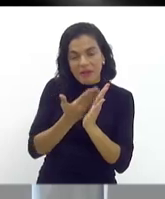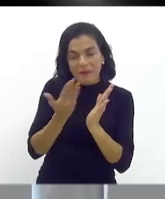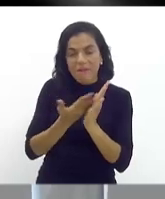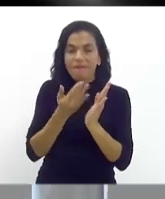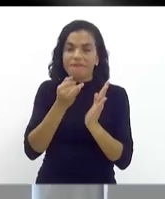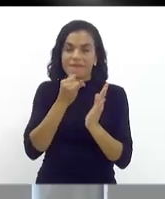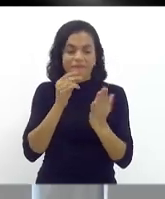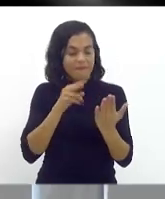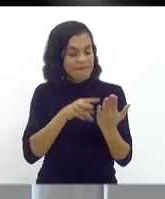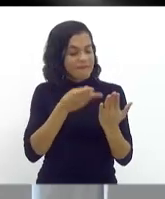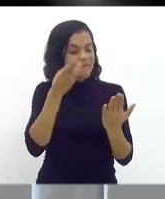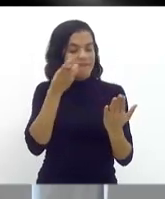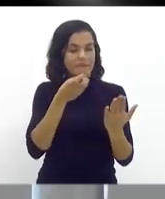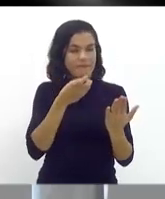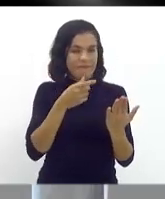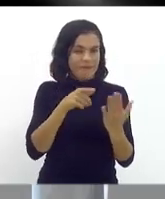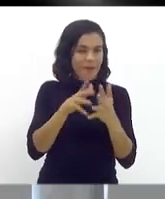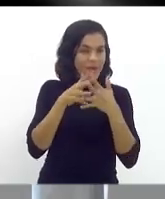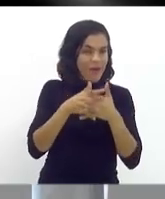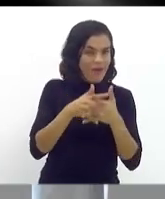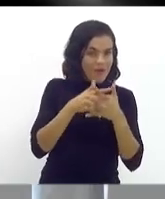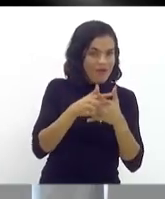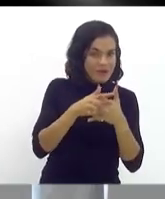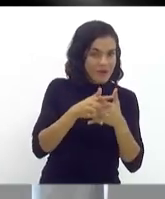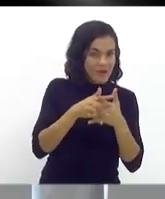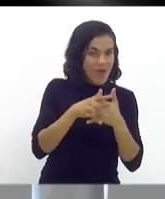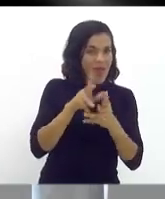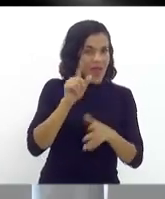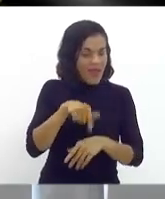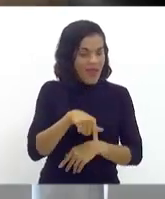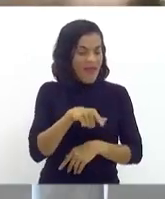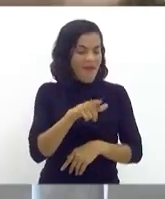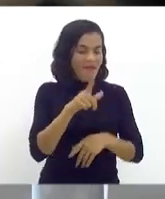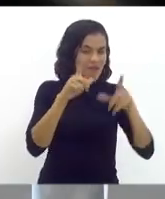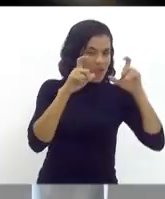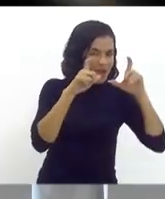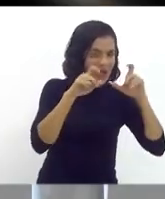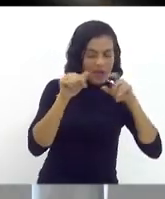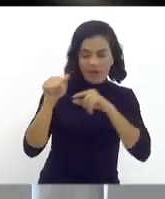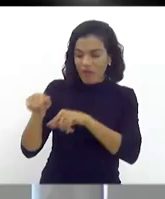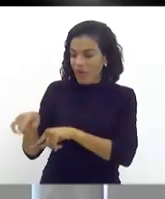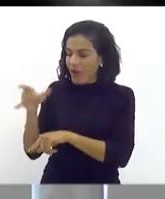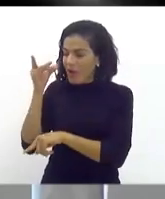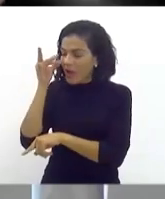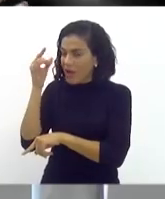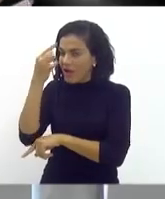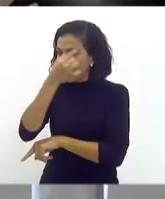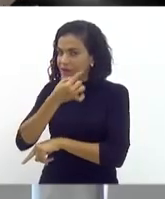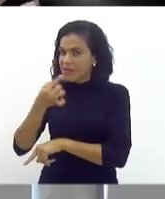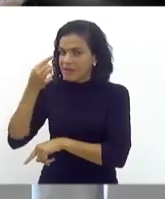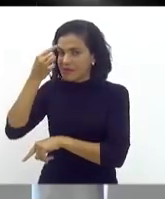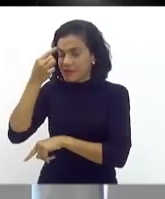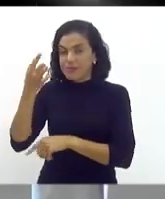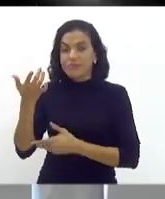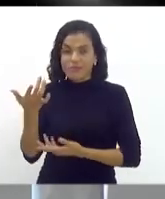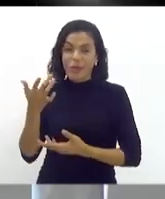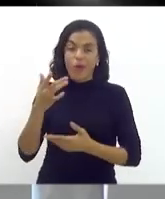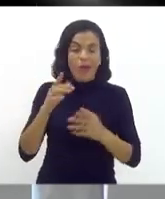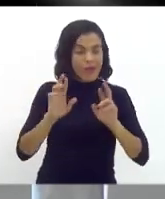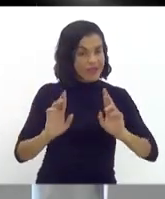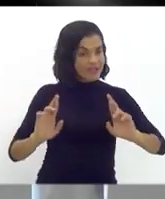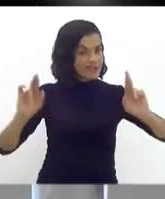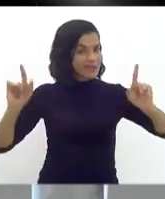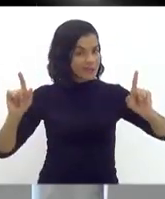vê que há uma certa confusão reconhecimento fotográfico recomeçamento facial mas esses assuntos Eles são